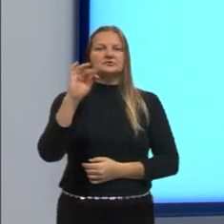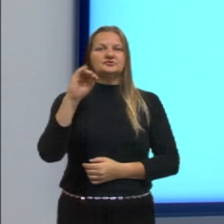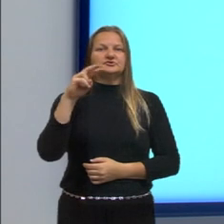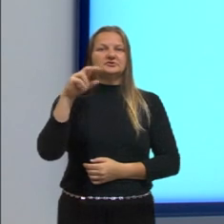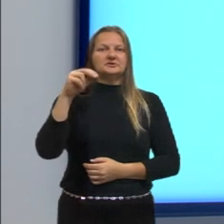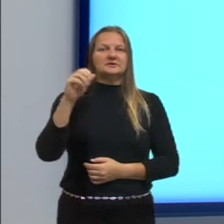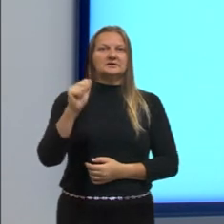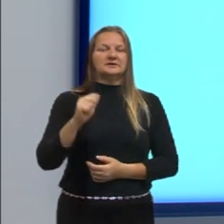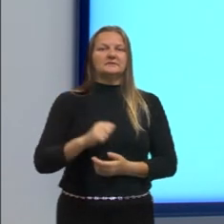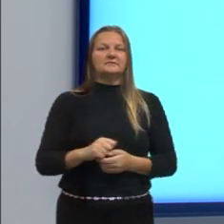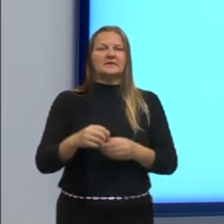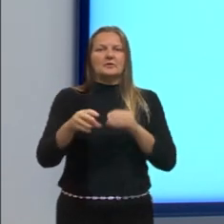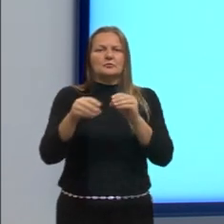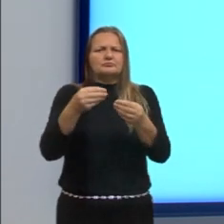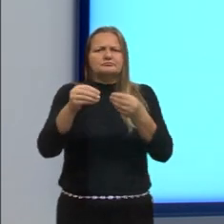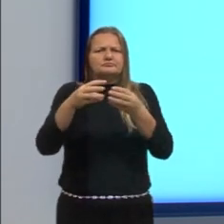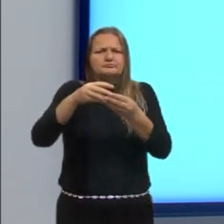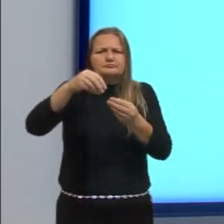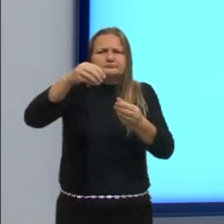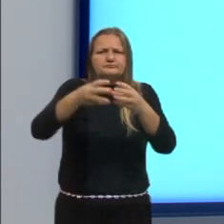os mucilagens